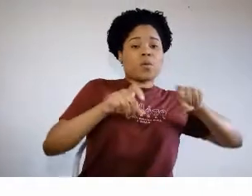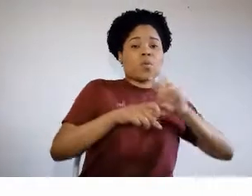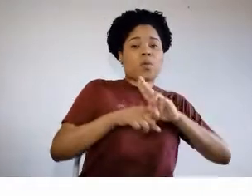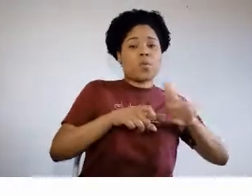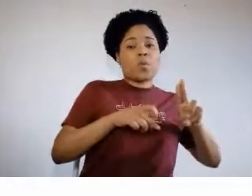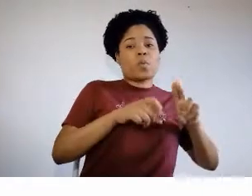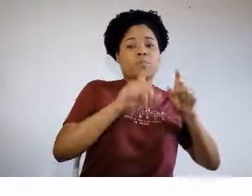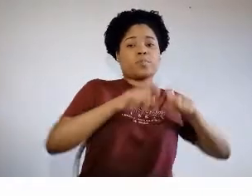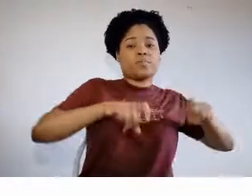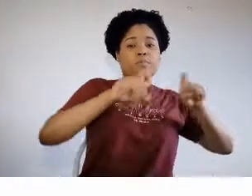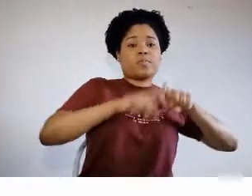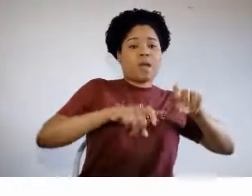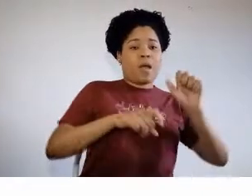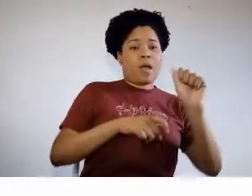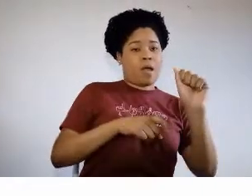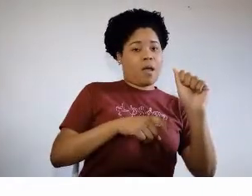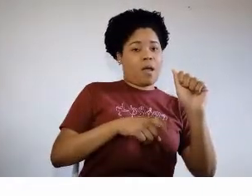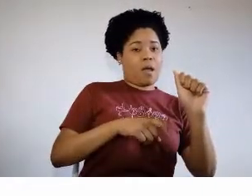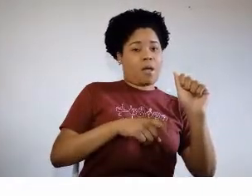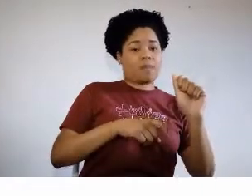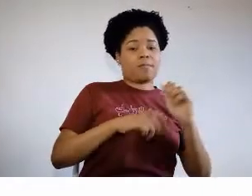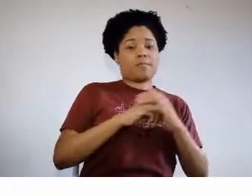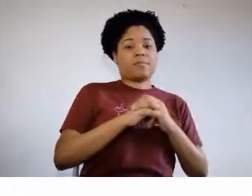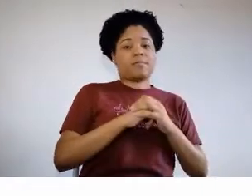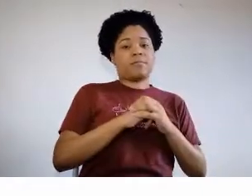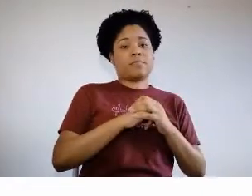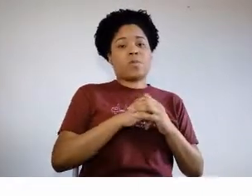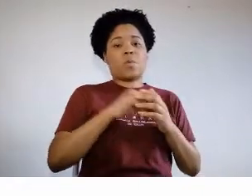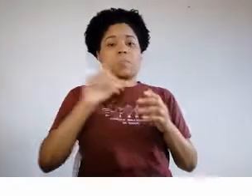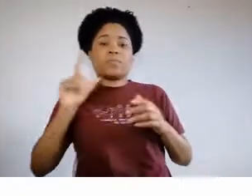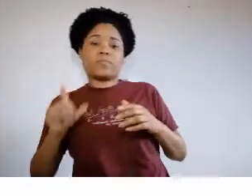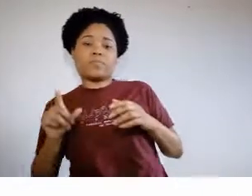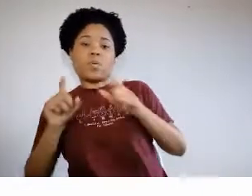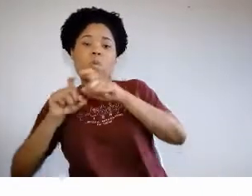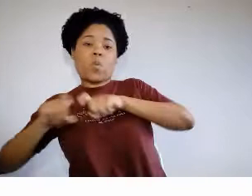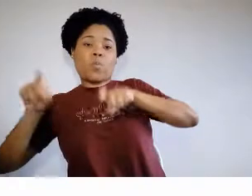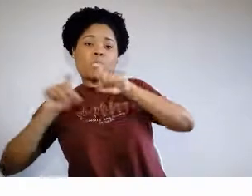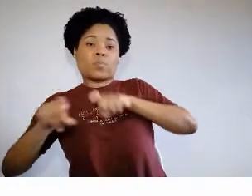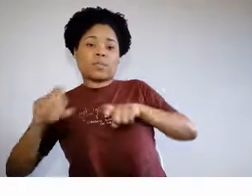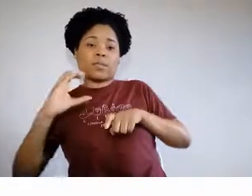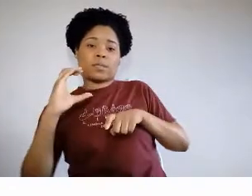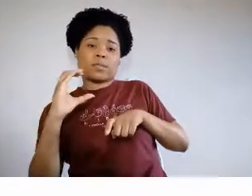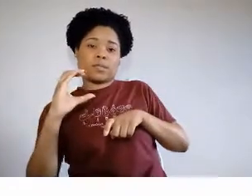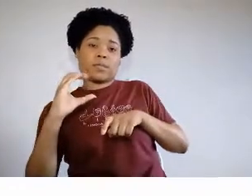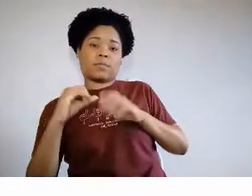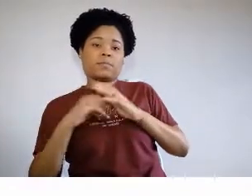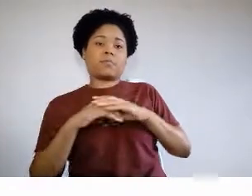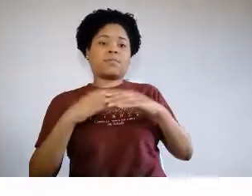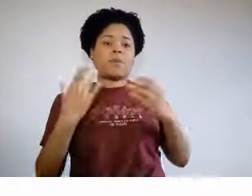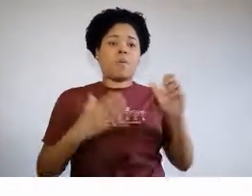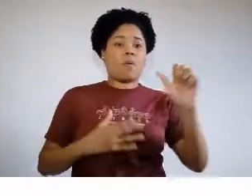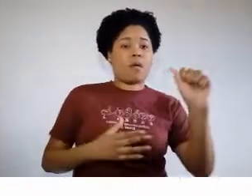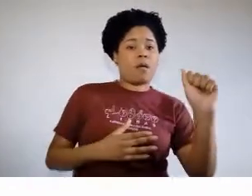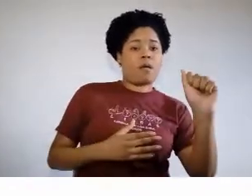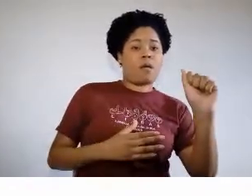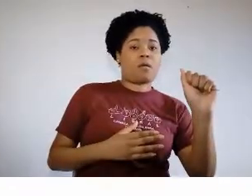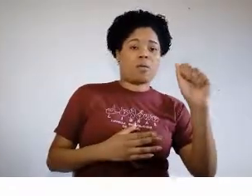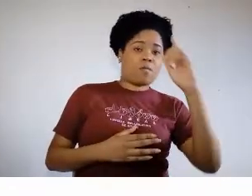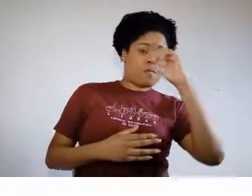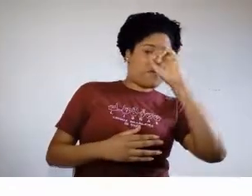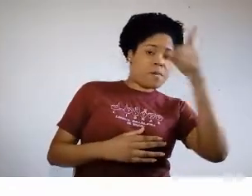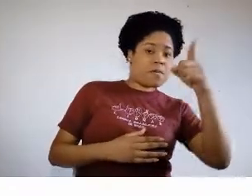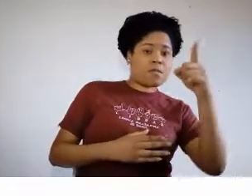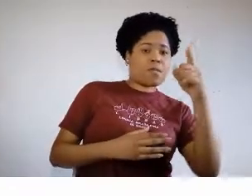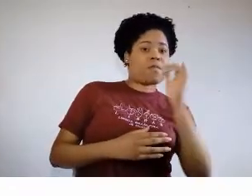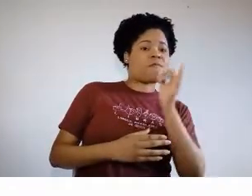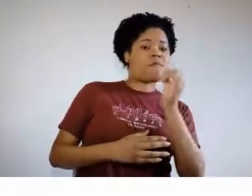computador aqui, eu vou dar o nome para ele de computador A e vou dar o nome para esse computador aqui de C. Então, do computador A,